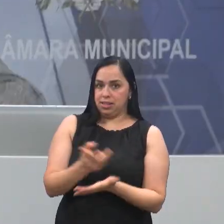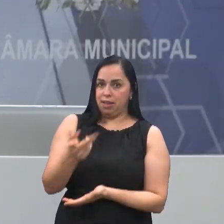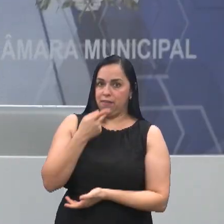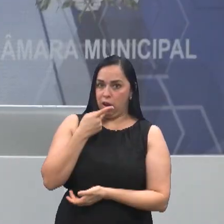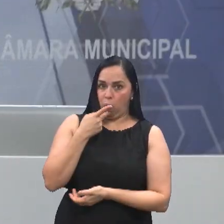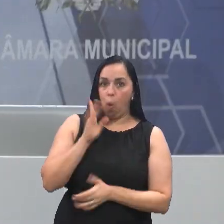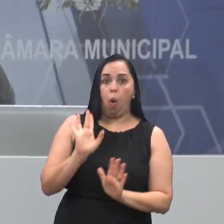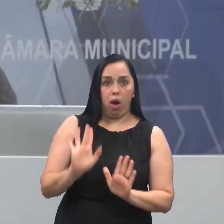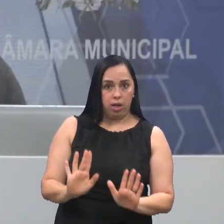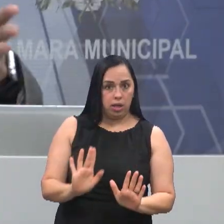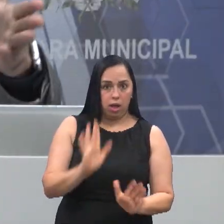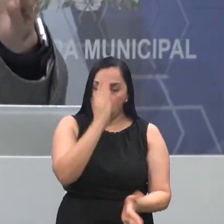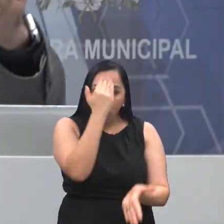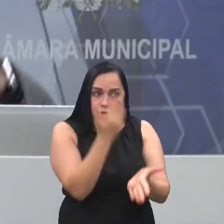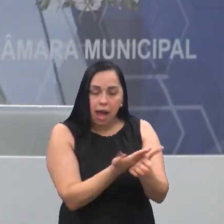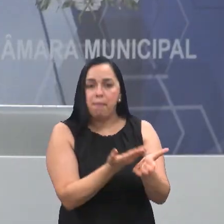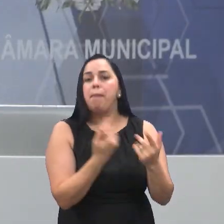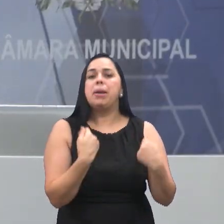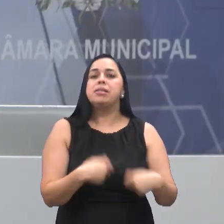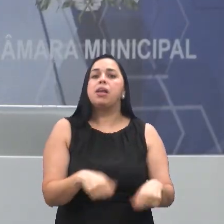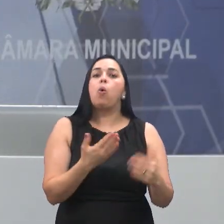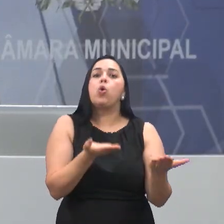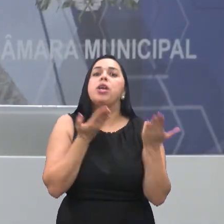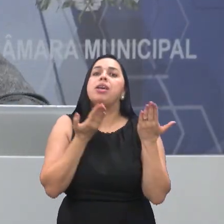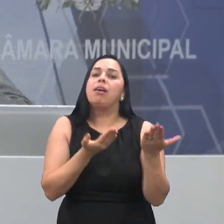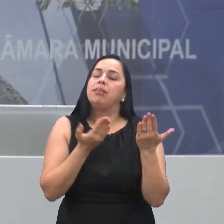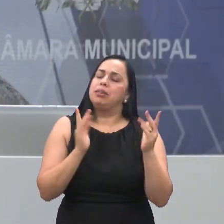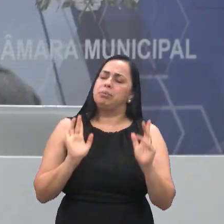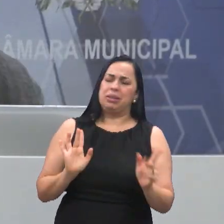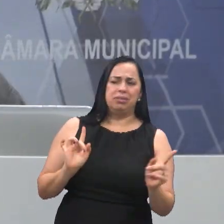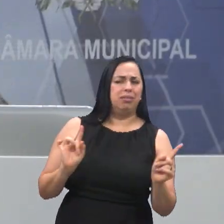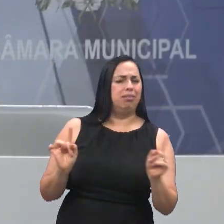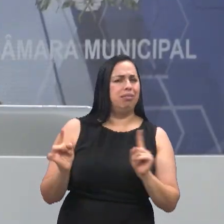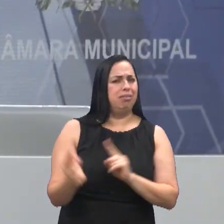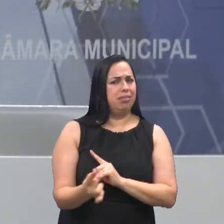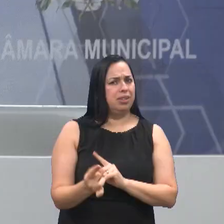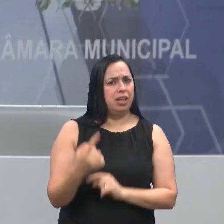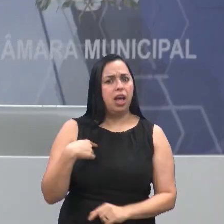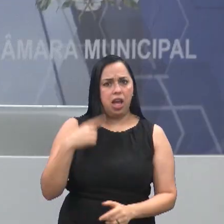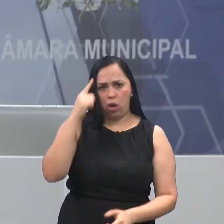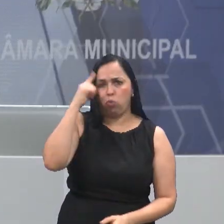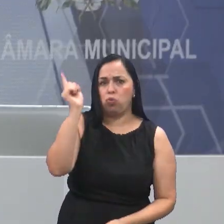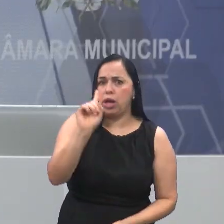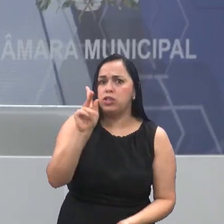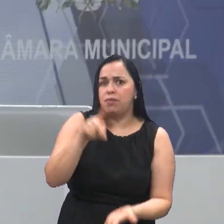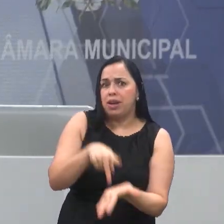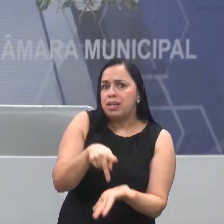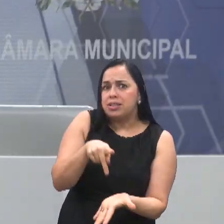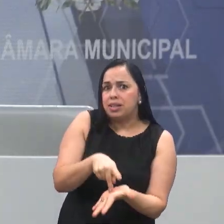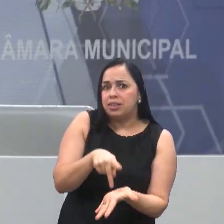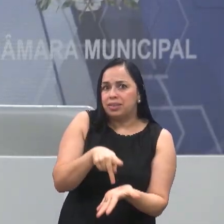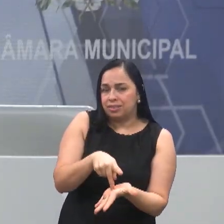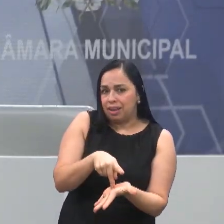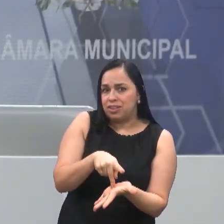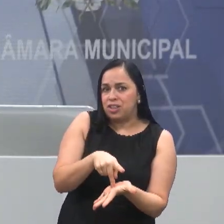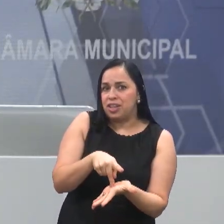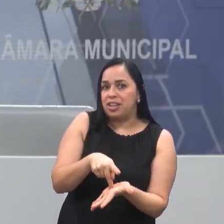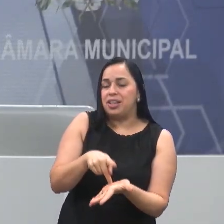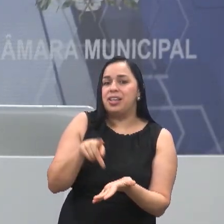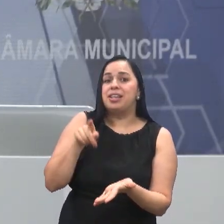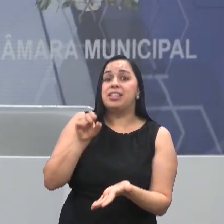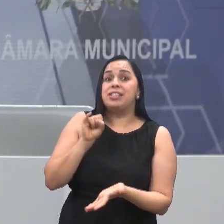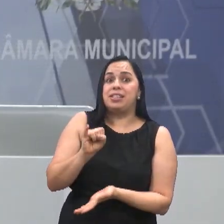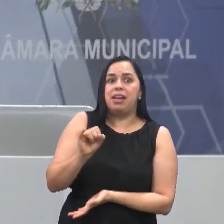Vossa Excelência tergiversa de novo com a verdade. Gente, eu não sei, de verdade, se é desonestidade